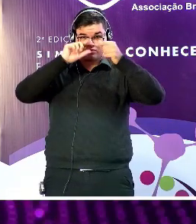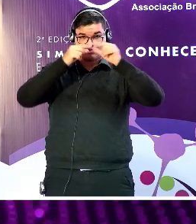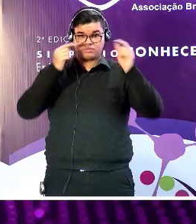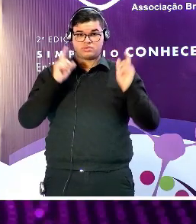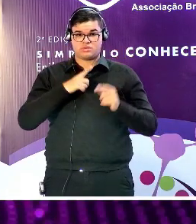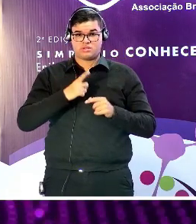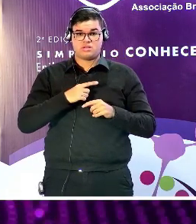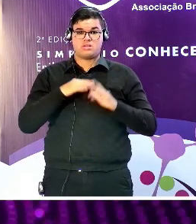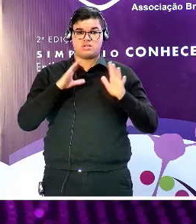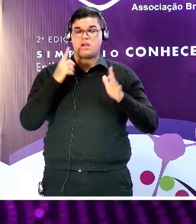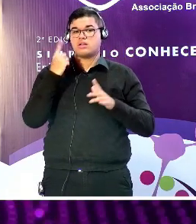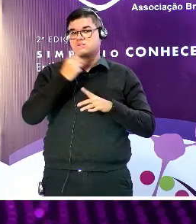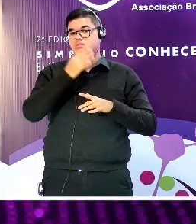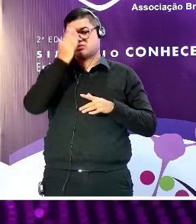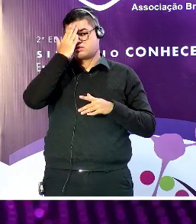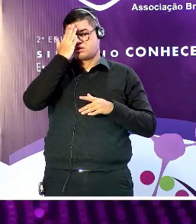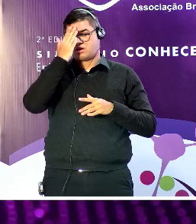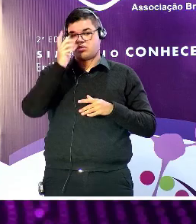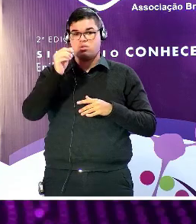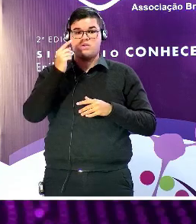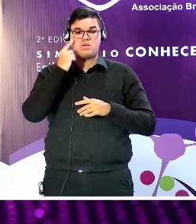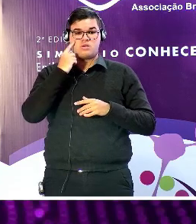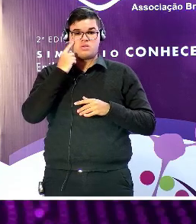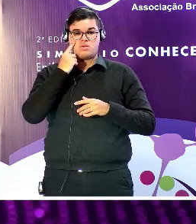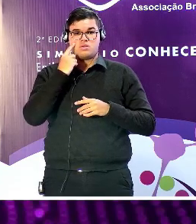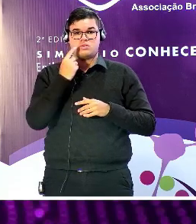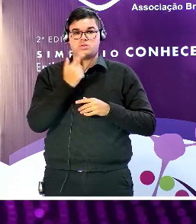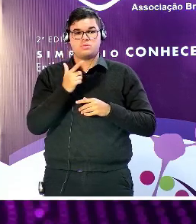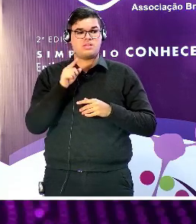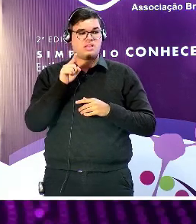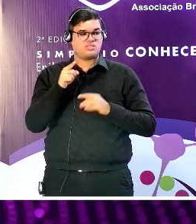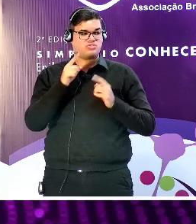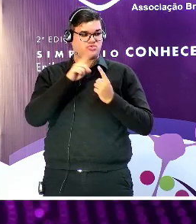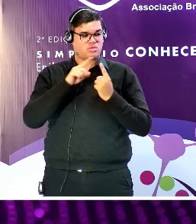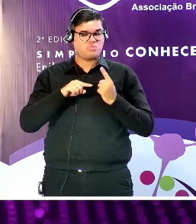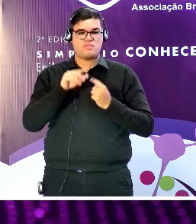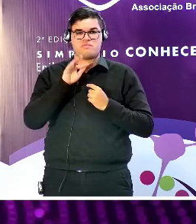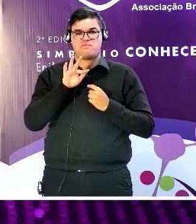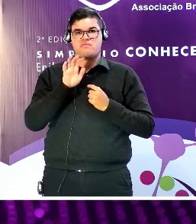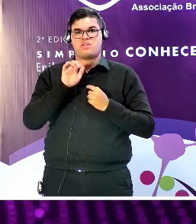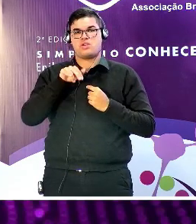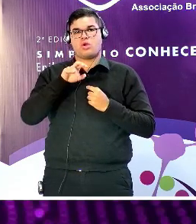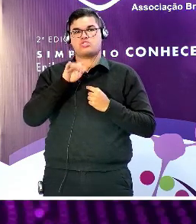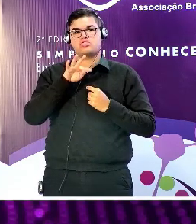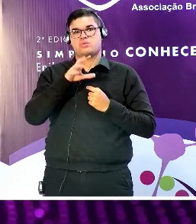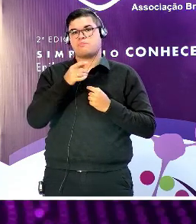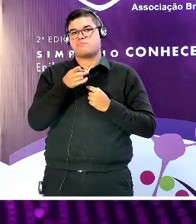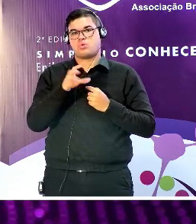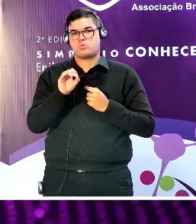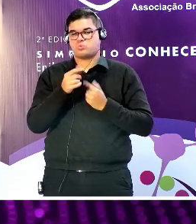A gente sabe que os machos não têm esse fenótipo, então